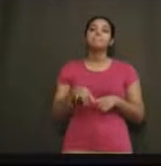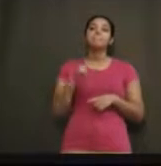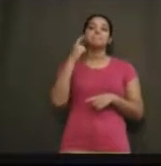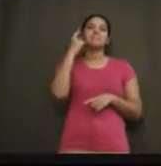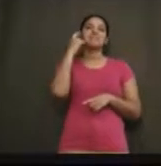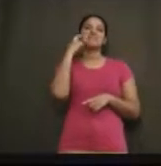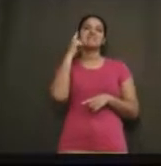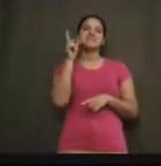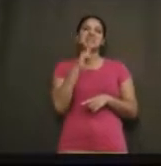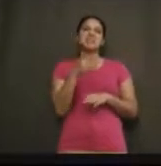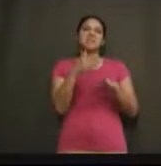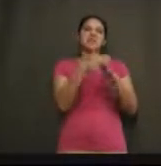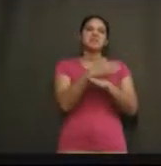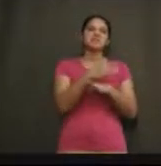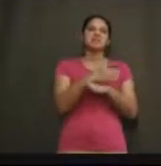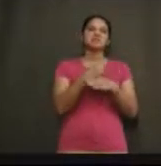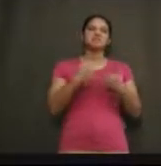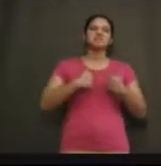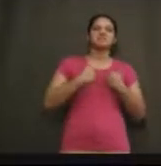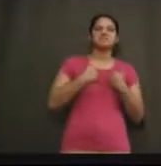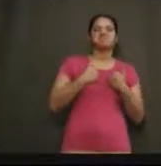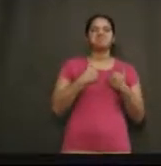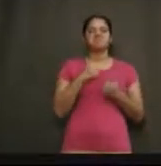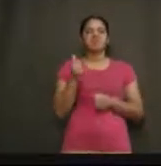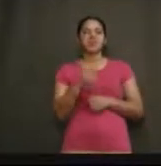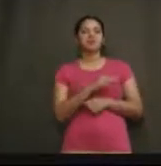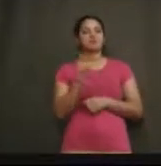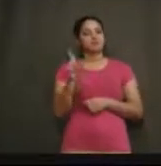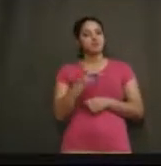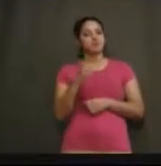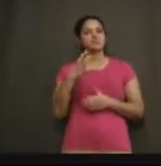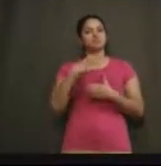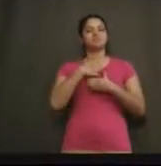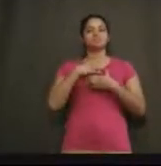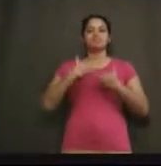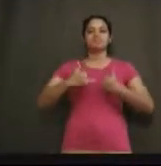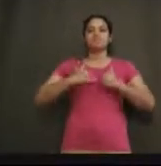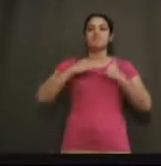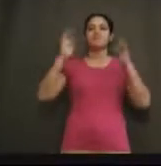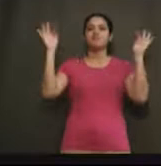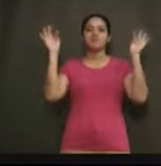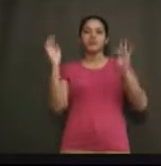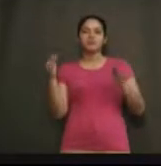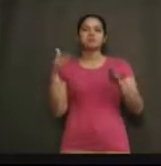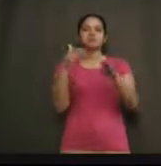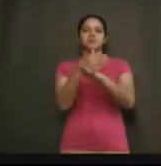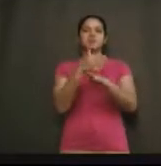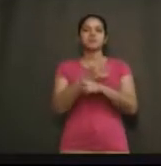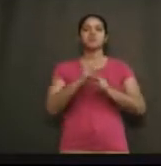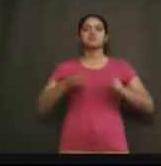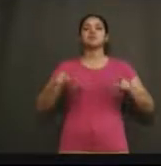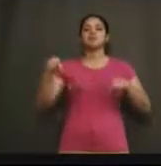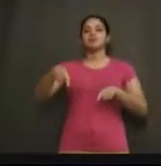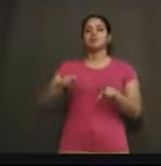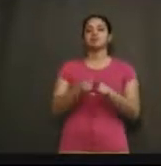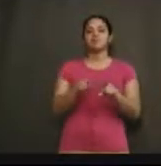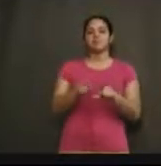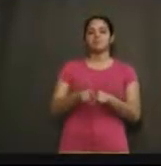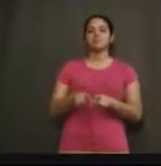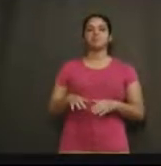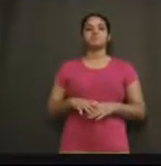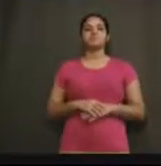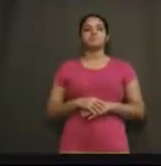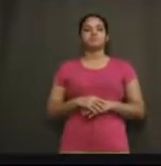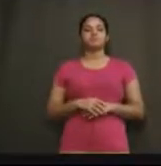nada a minha honra, a minha sensação de honra por poder abrir o trabalho